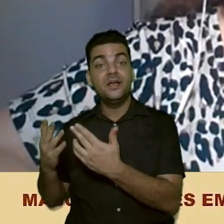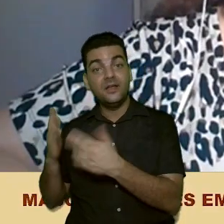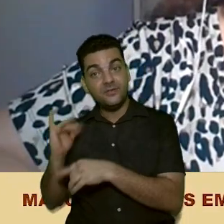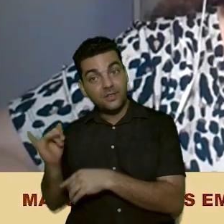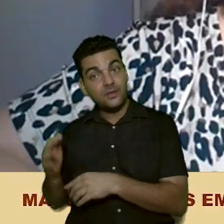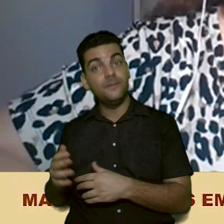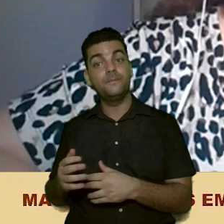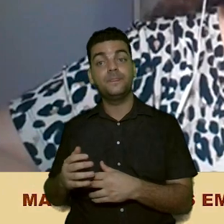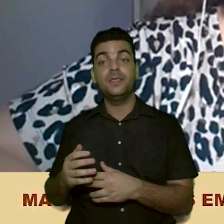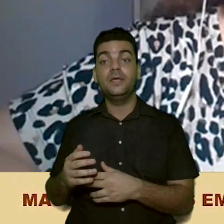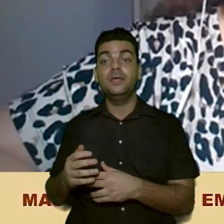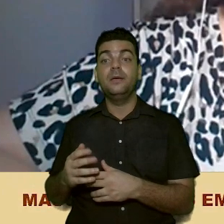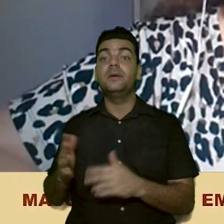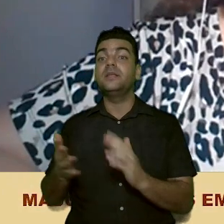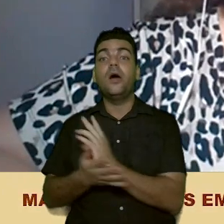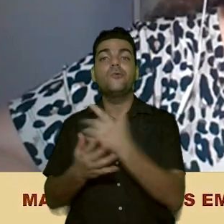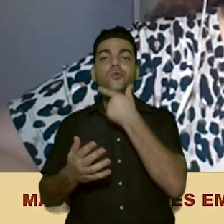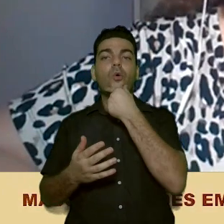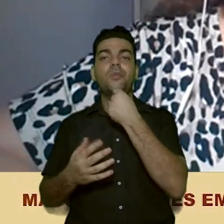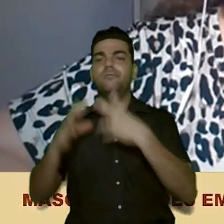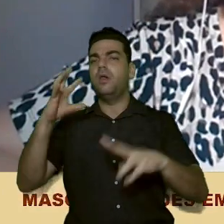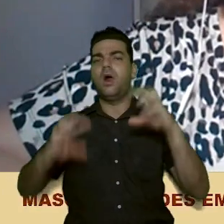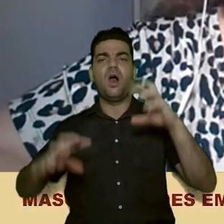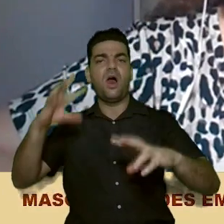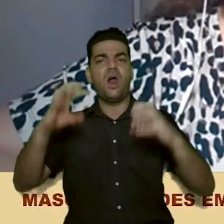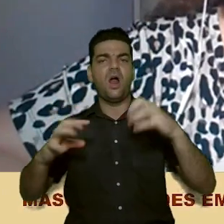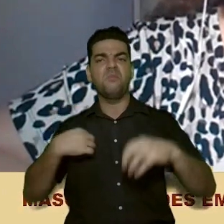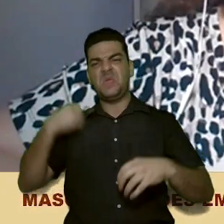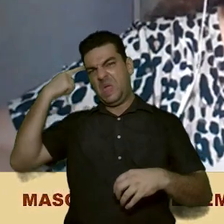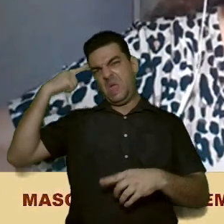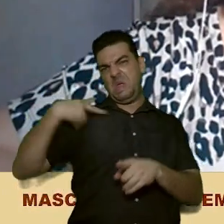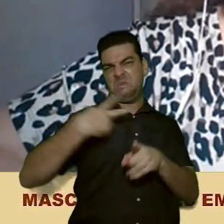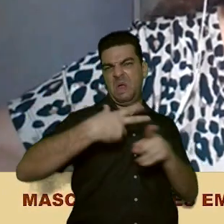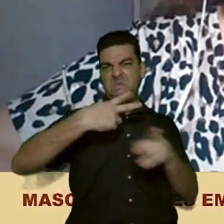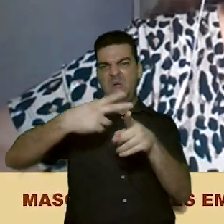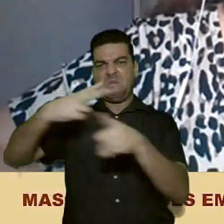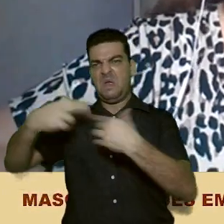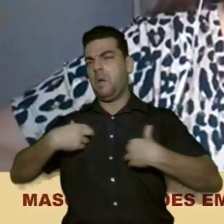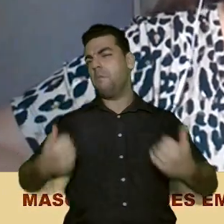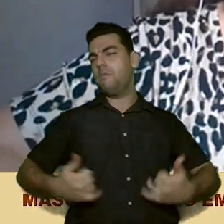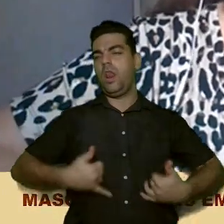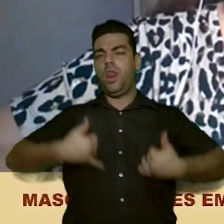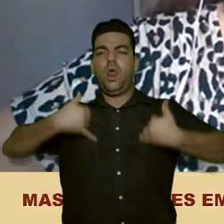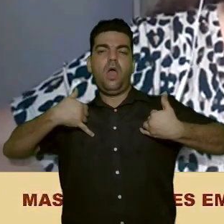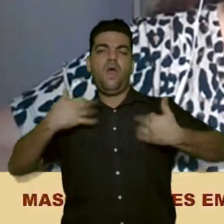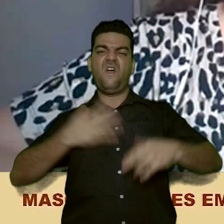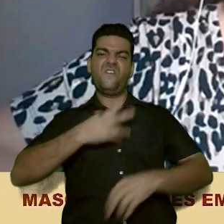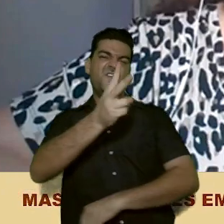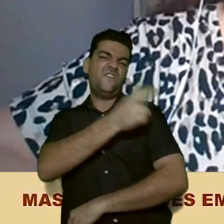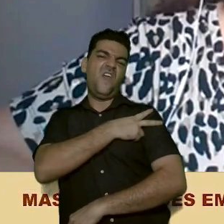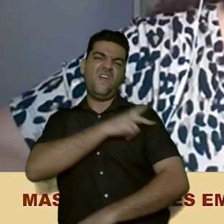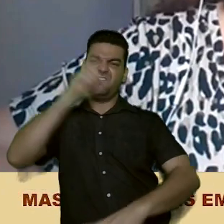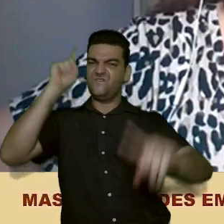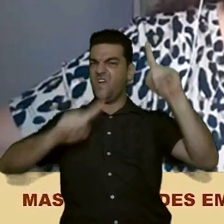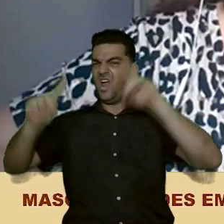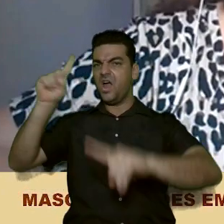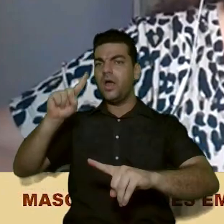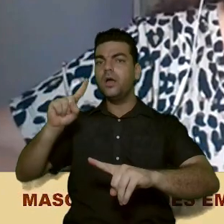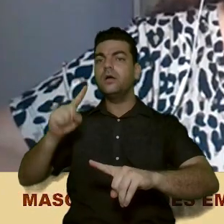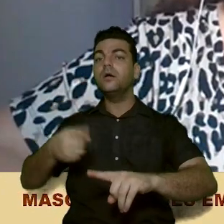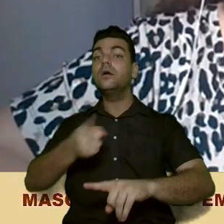vê o quê? Os homens se degladiando e querendo ganhar um lugar, né, um cargo de chefia, e isso vai atropelando a outra